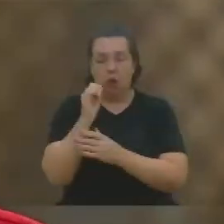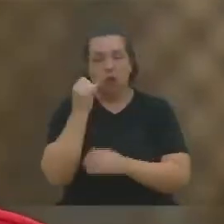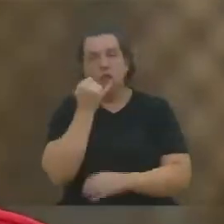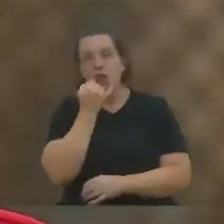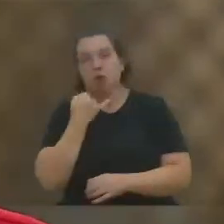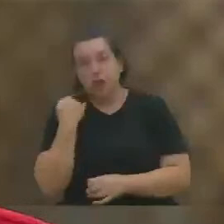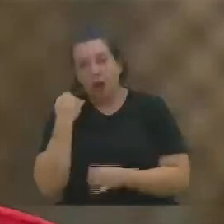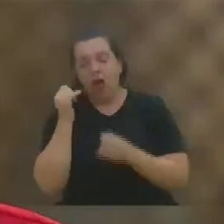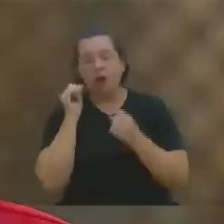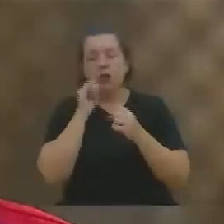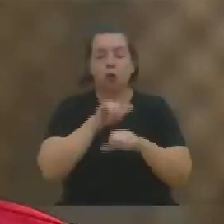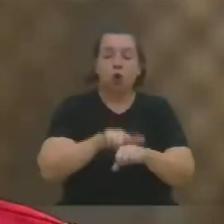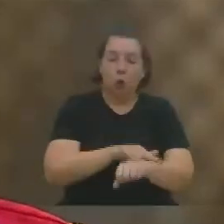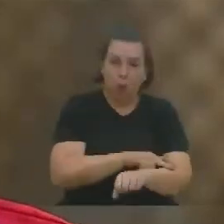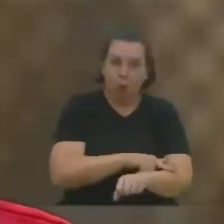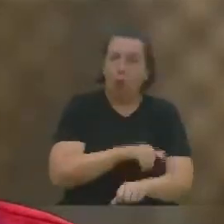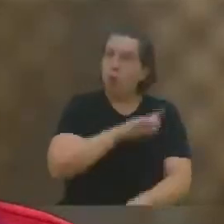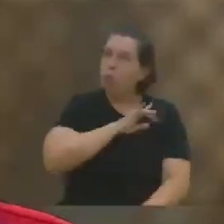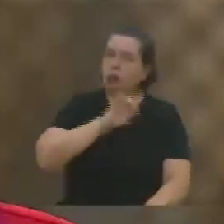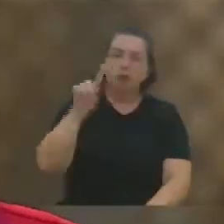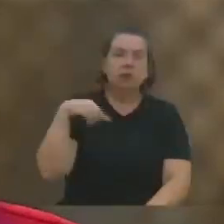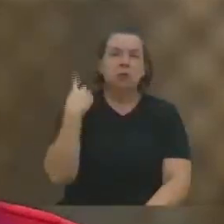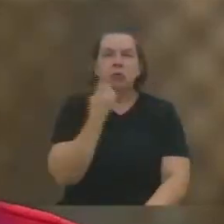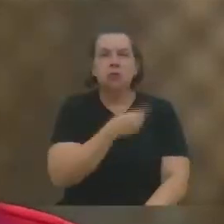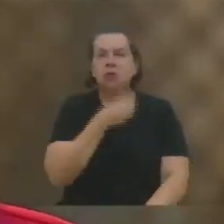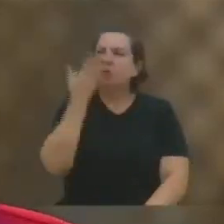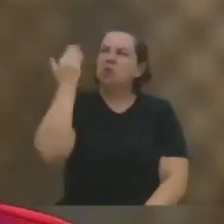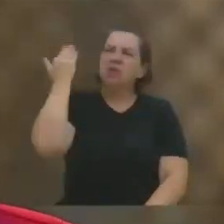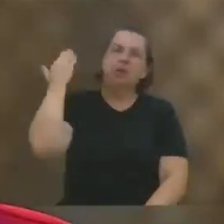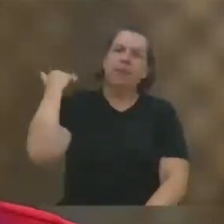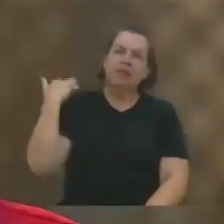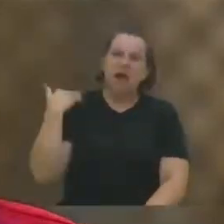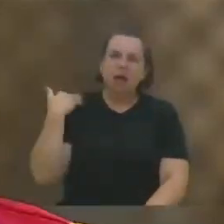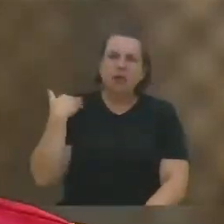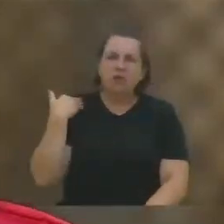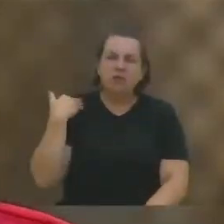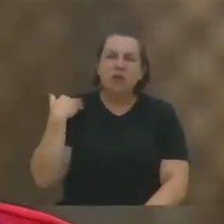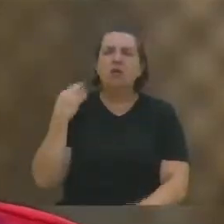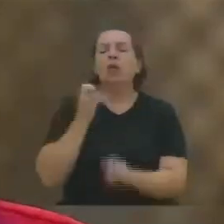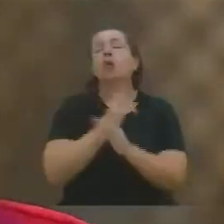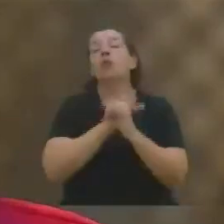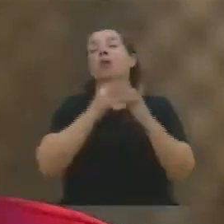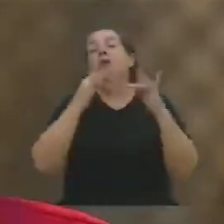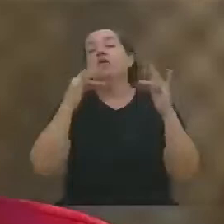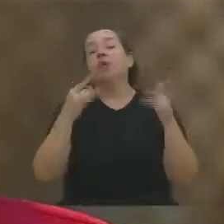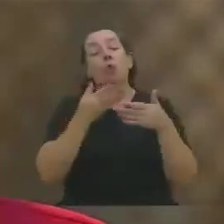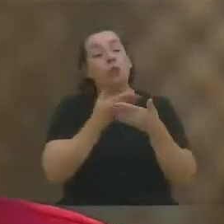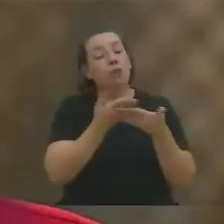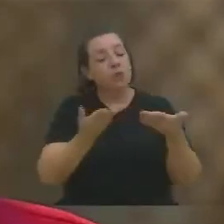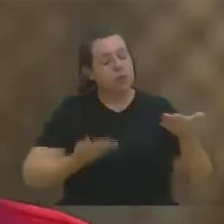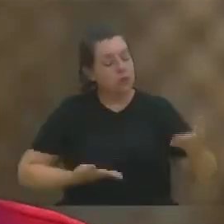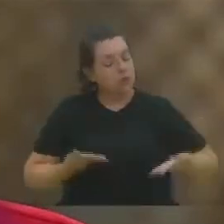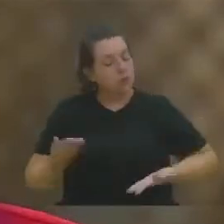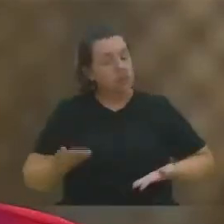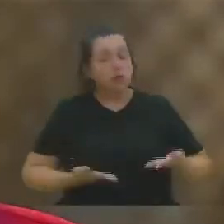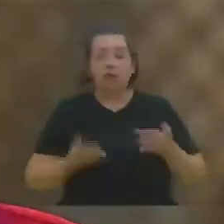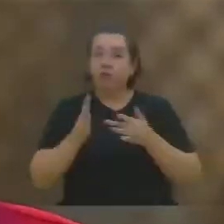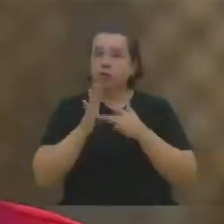de Jacó, o Deus de nossos antepassados, glorificou o seu servo